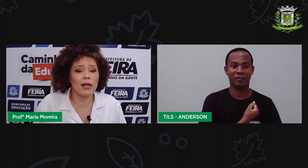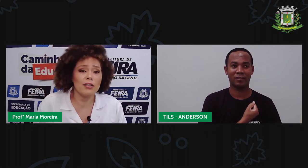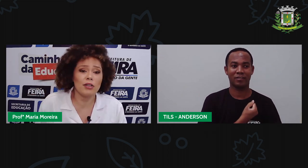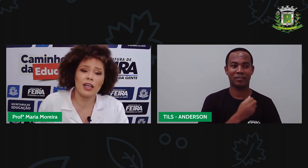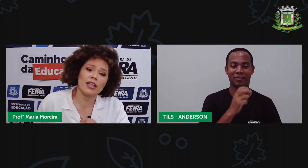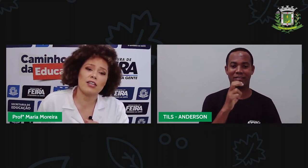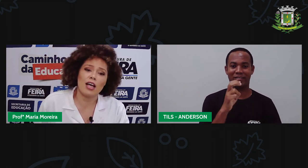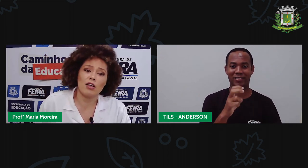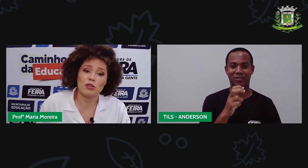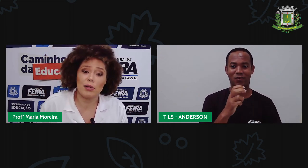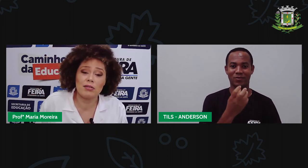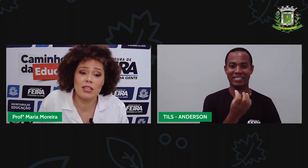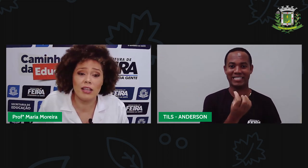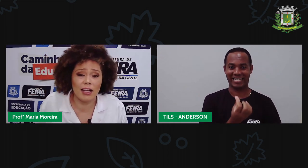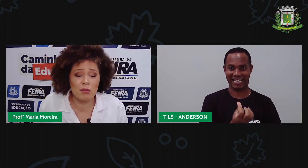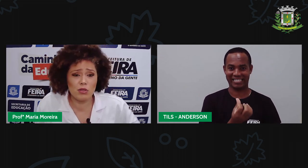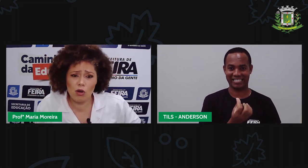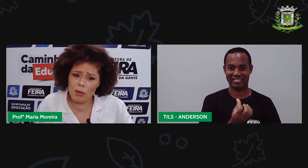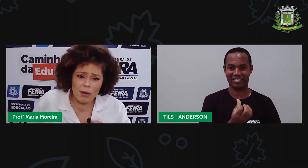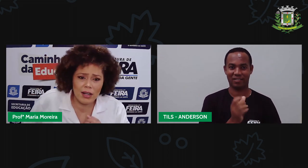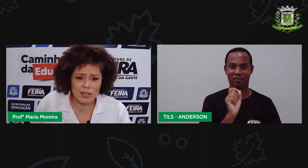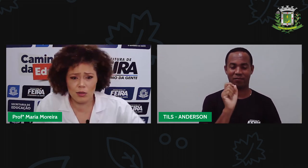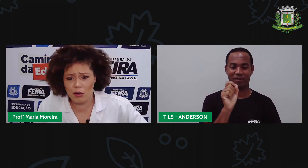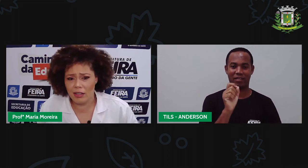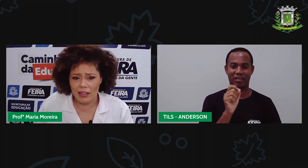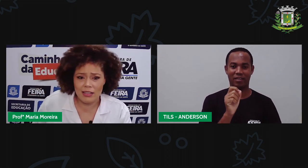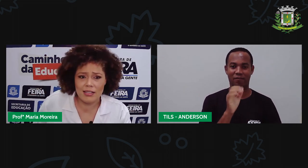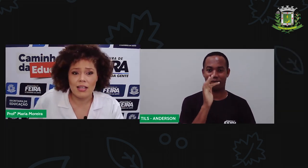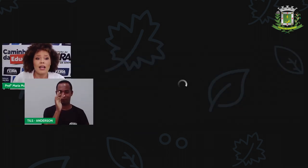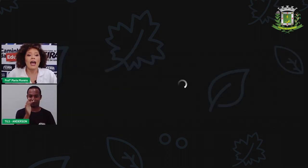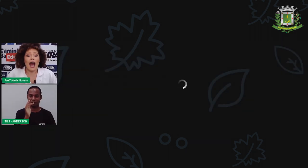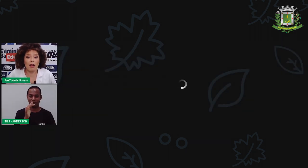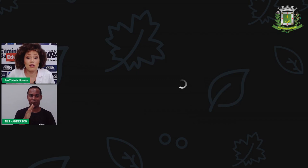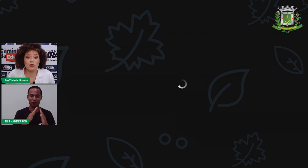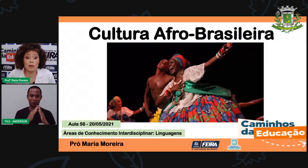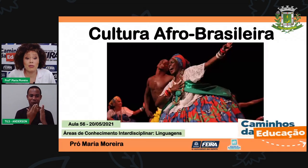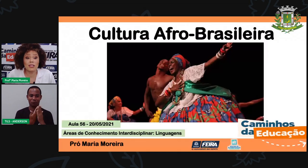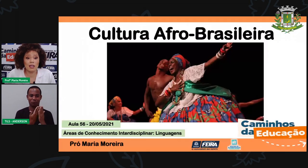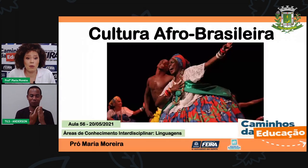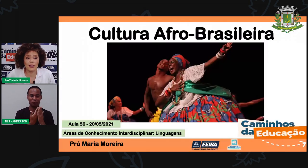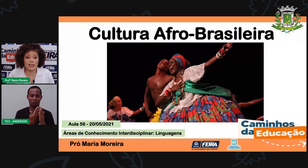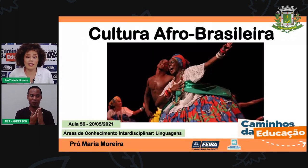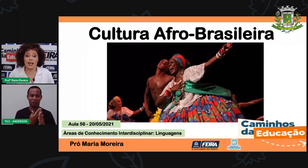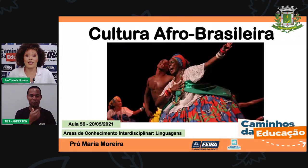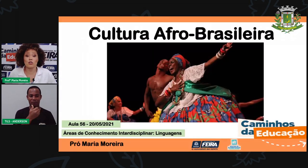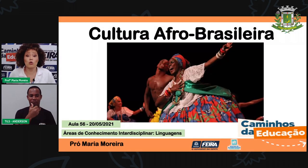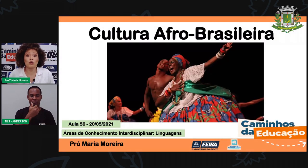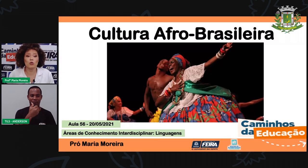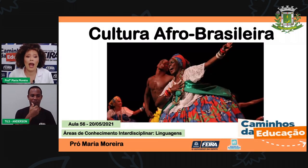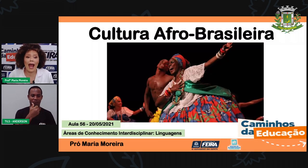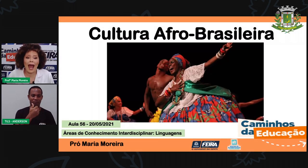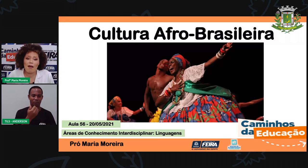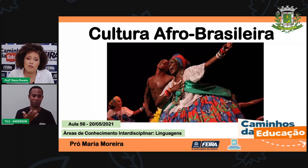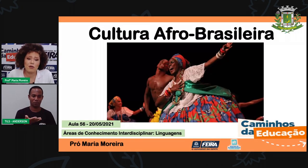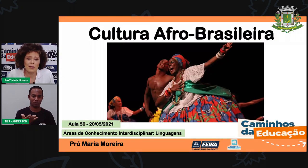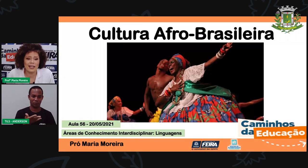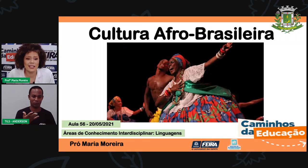56. Lembrando que nossa aula de número 100 teremos comemorações. Aula de número 56,